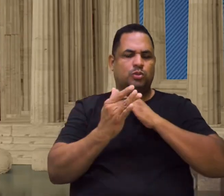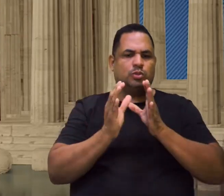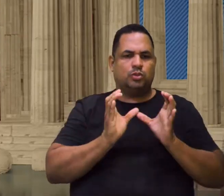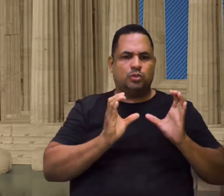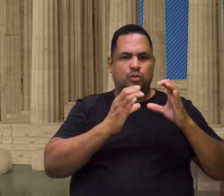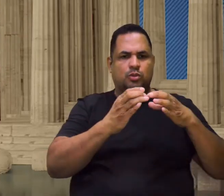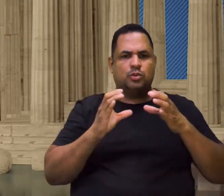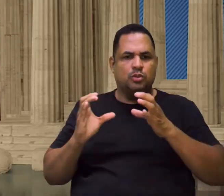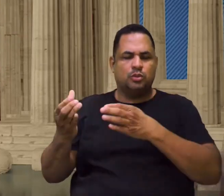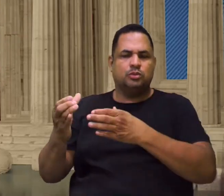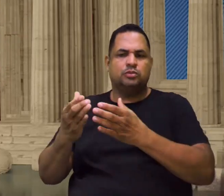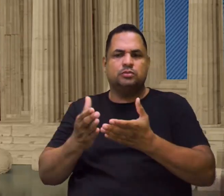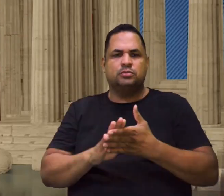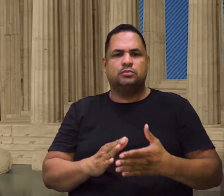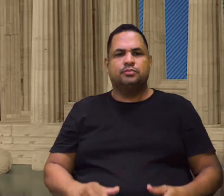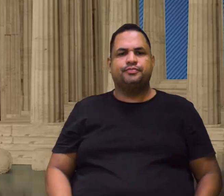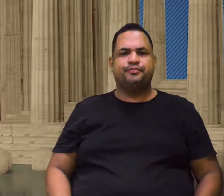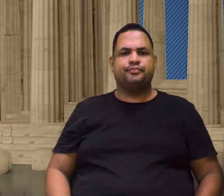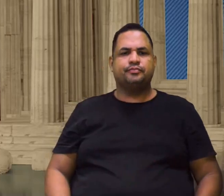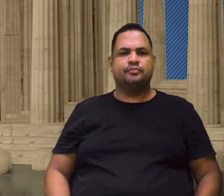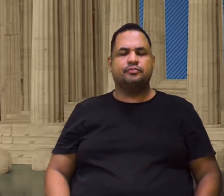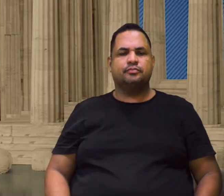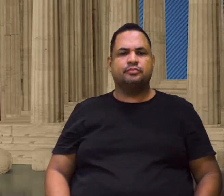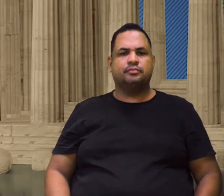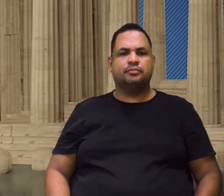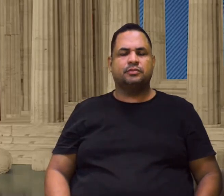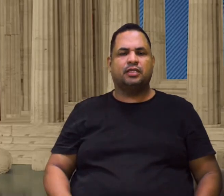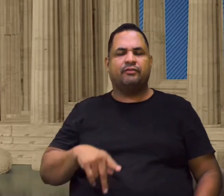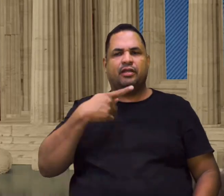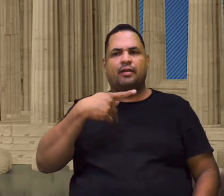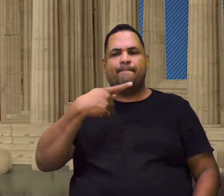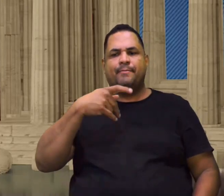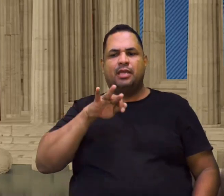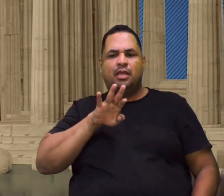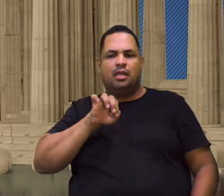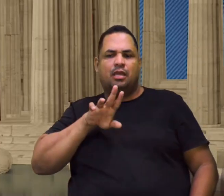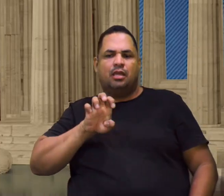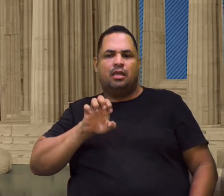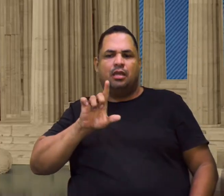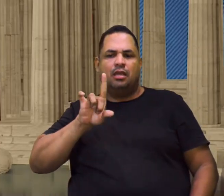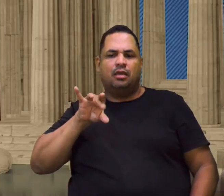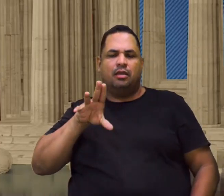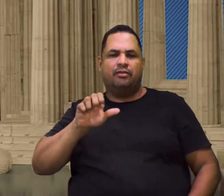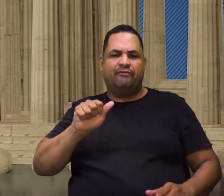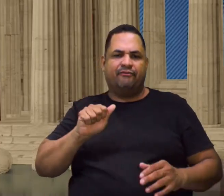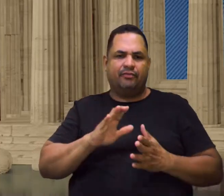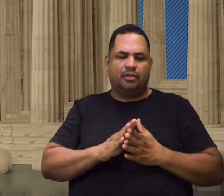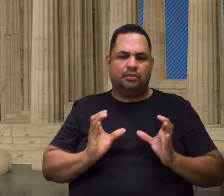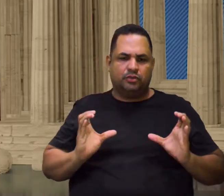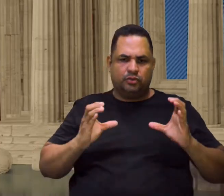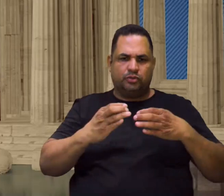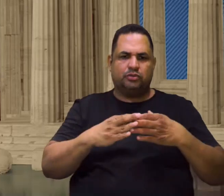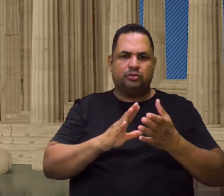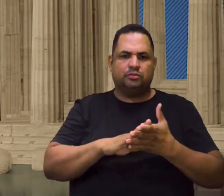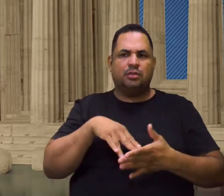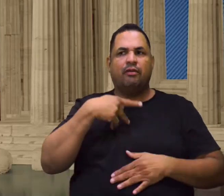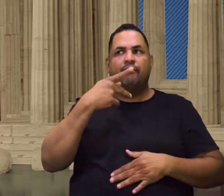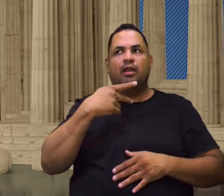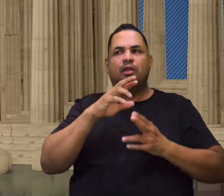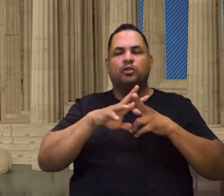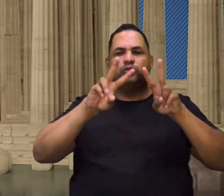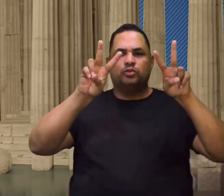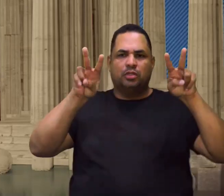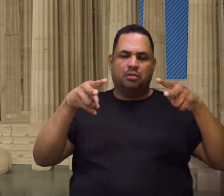uma inteligência coletiva, assim como fala Pierre Lévy, se juntando ao mesmo tempo para deliberar algum assunto.